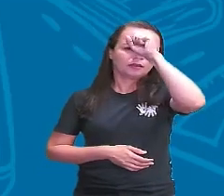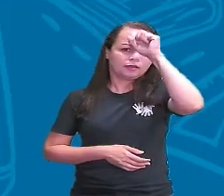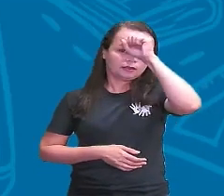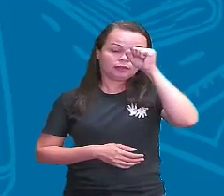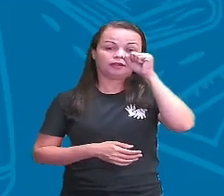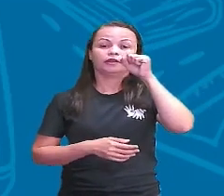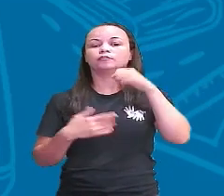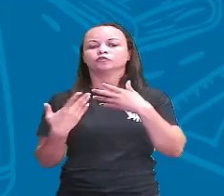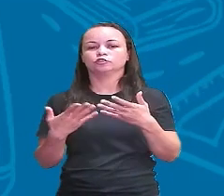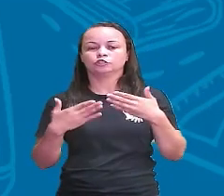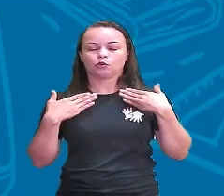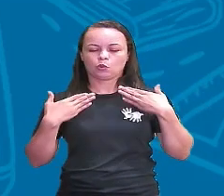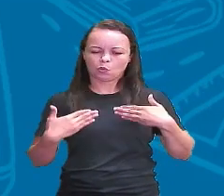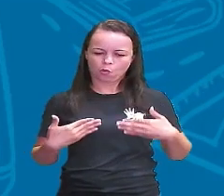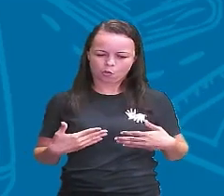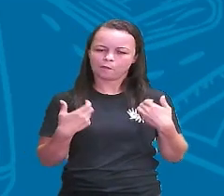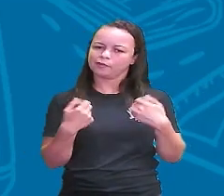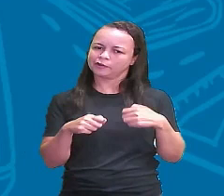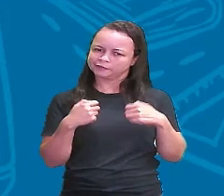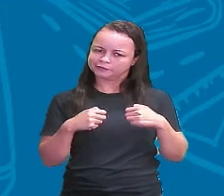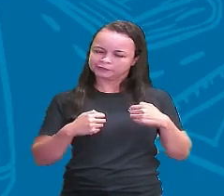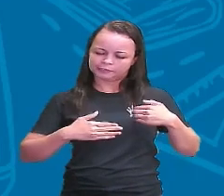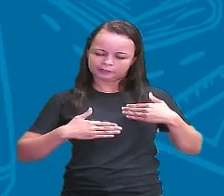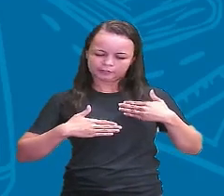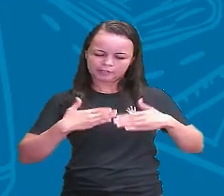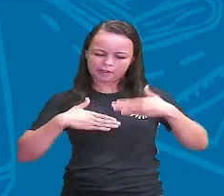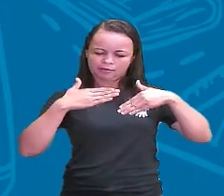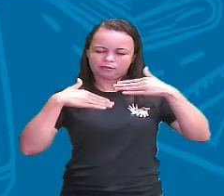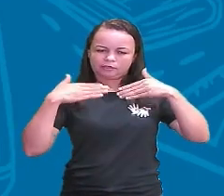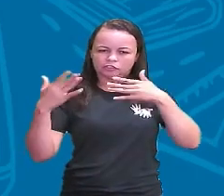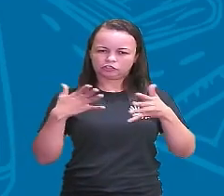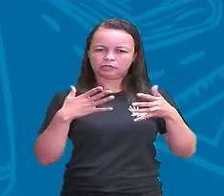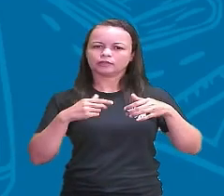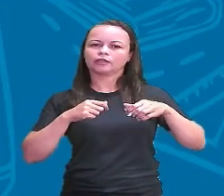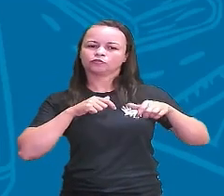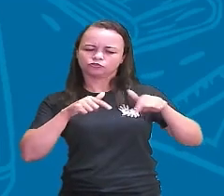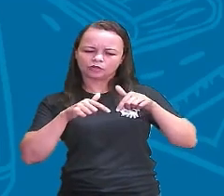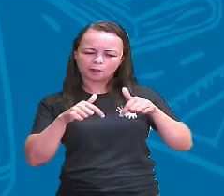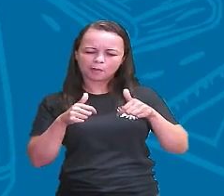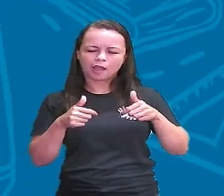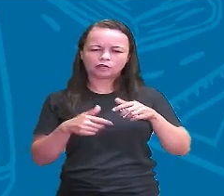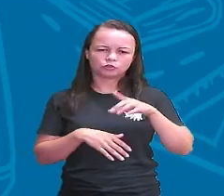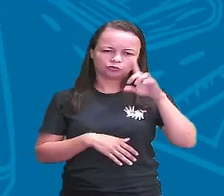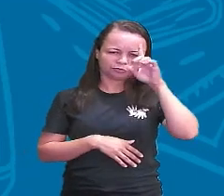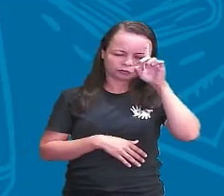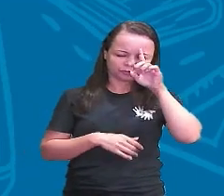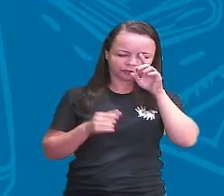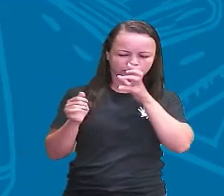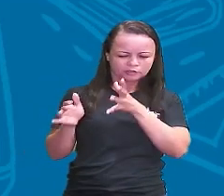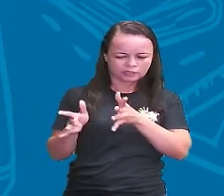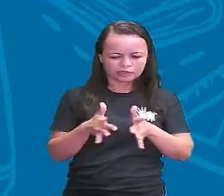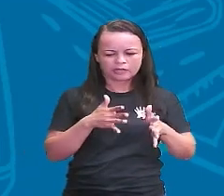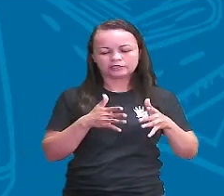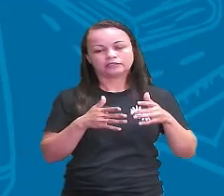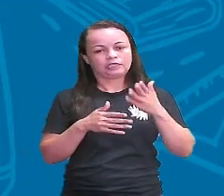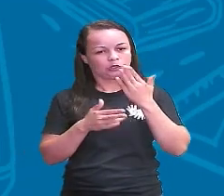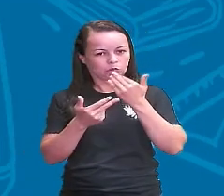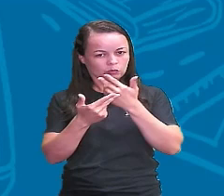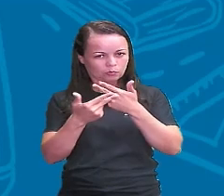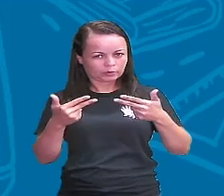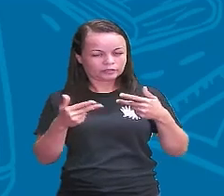ele precisa de energia para desenvolver as atividades diárias e essa energia ela vai ser fornecida por esses